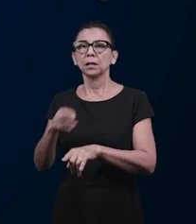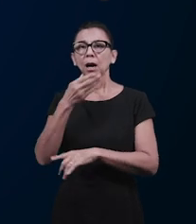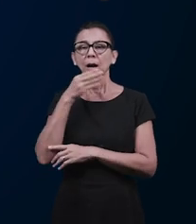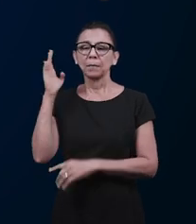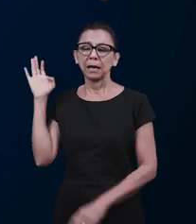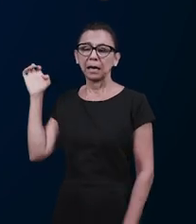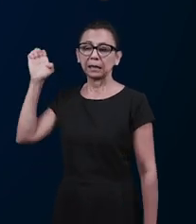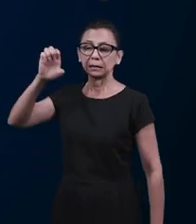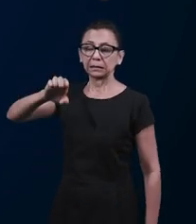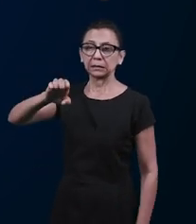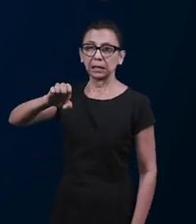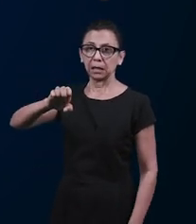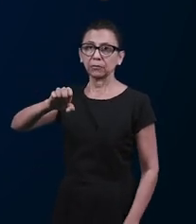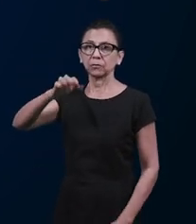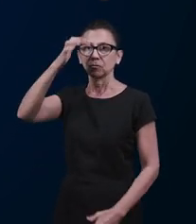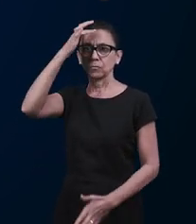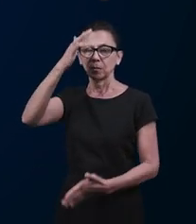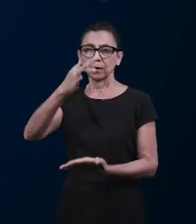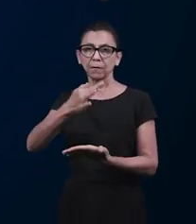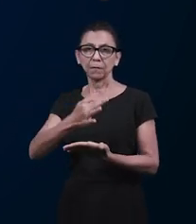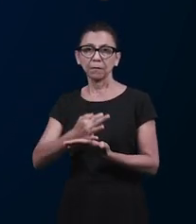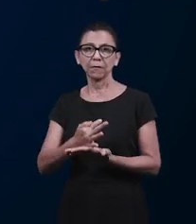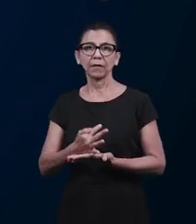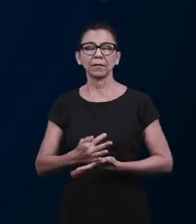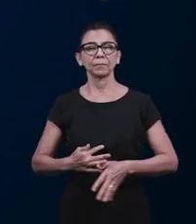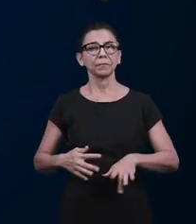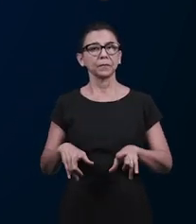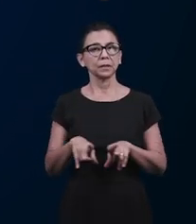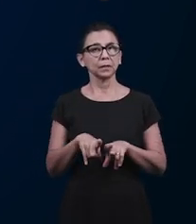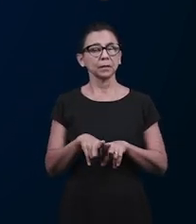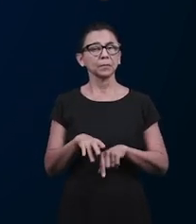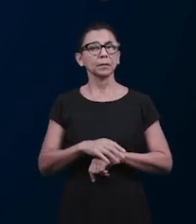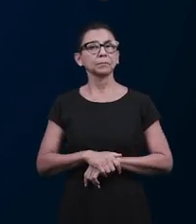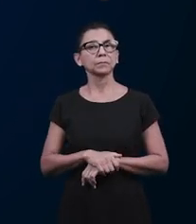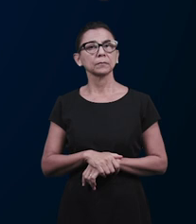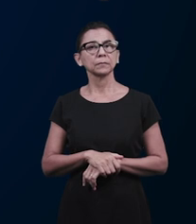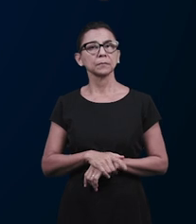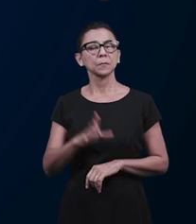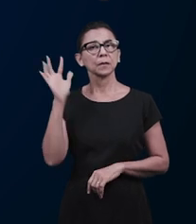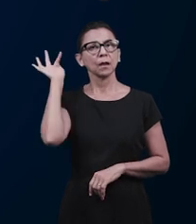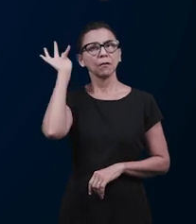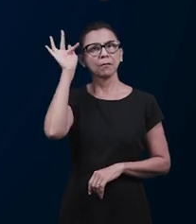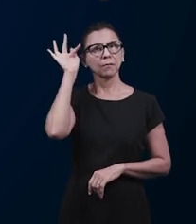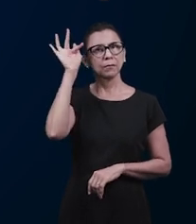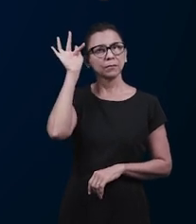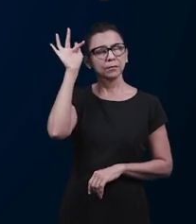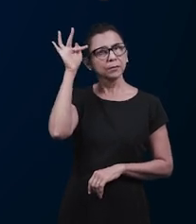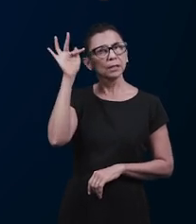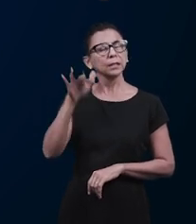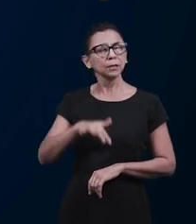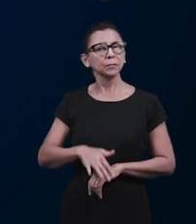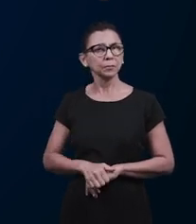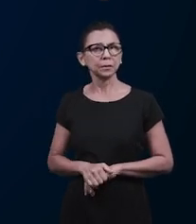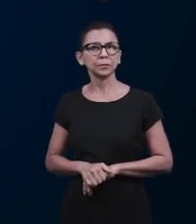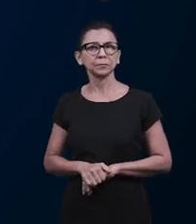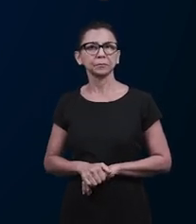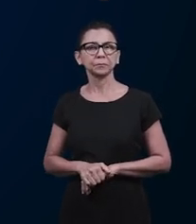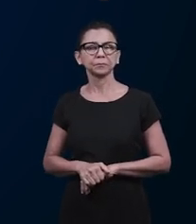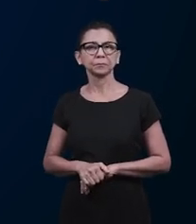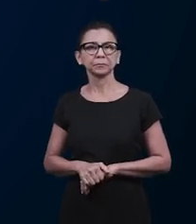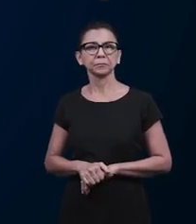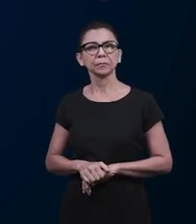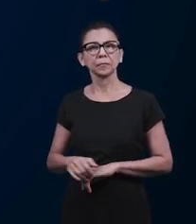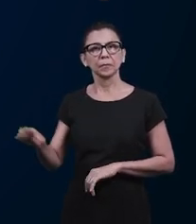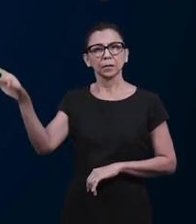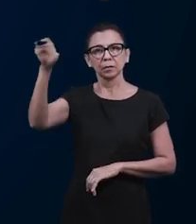de fé, do Espírito Santo, e Filipe, e Prócoro, e Nicanor, e Timão, e Parmenas. Essa característica é evidente na vida do servo fiel de